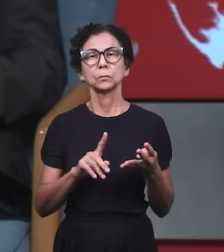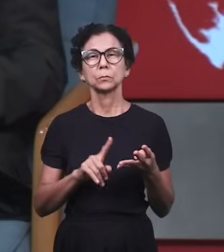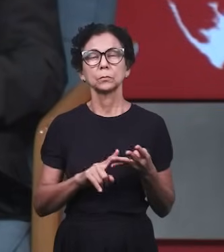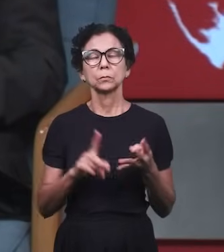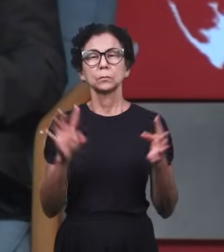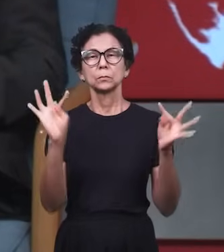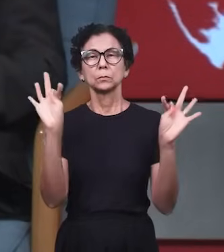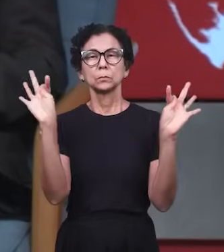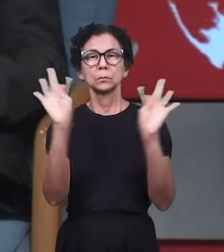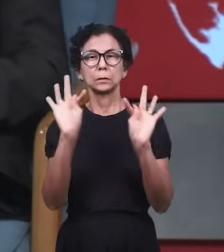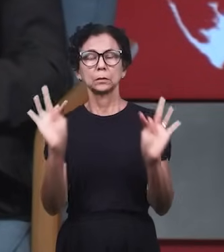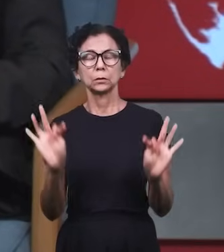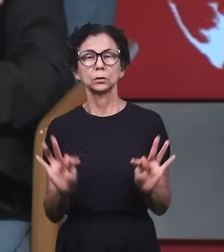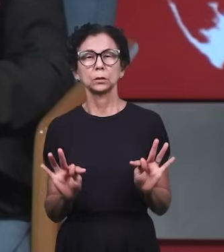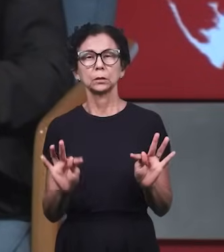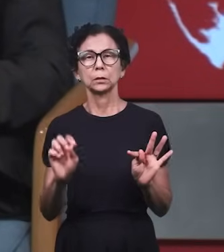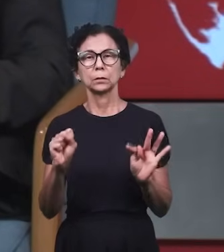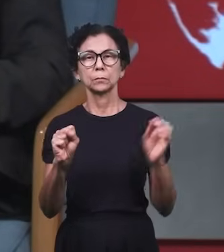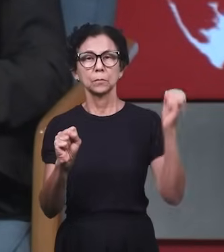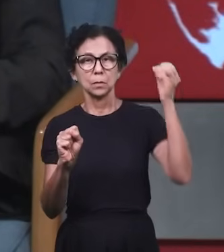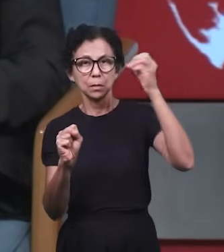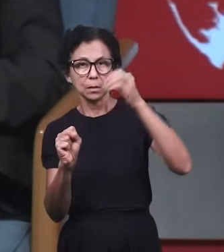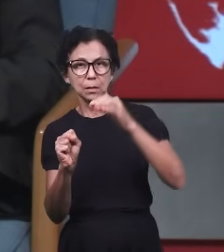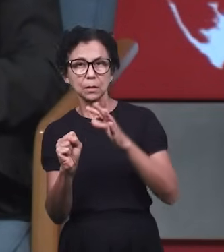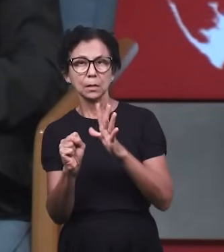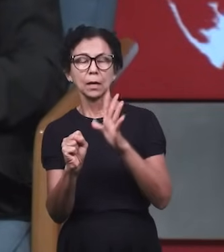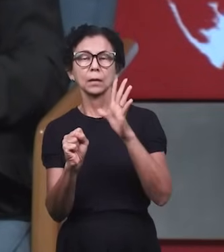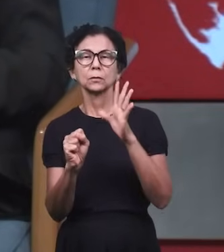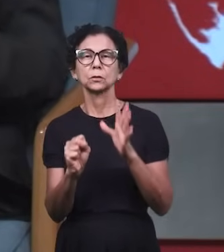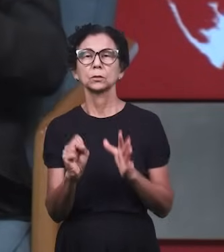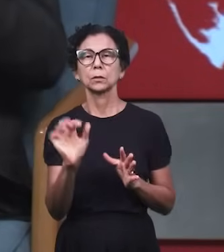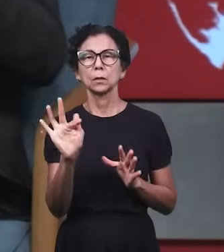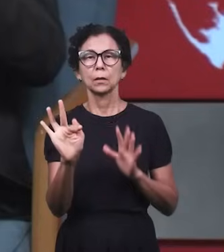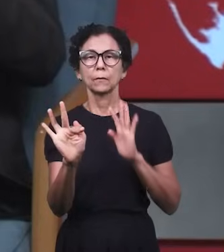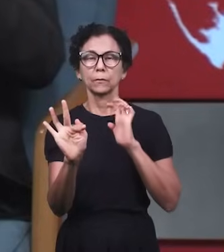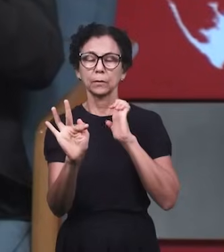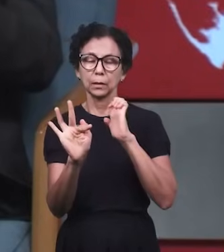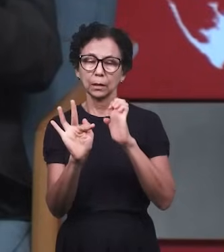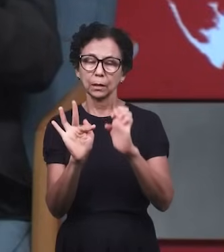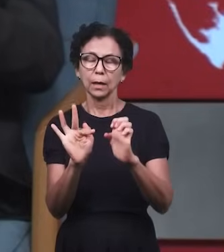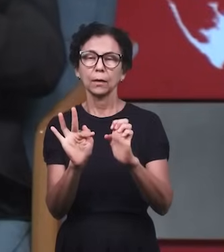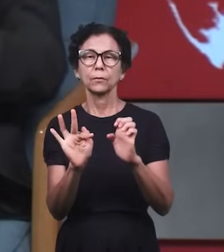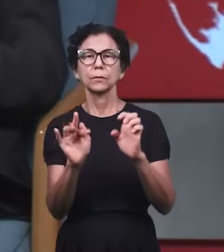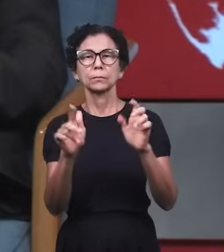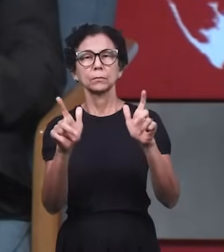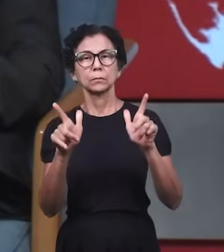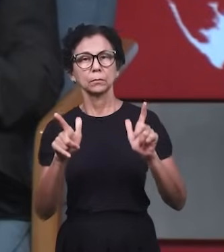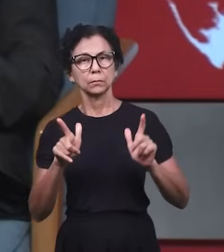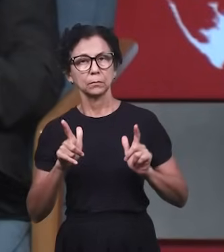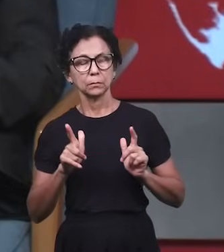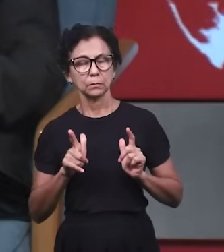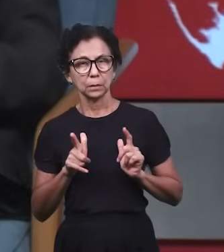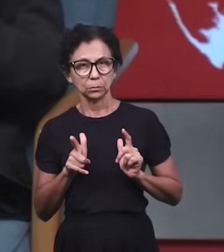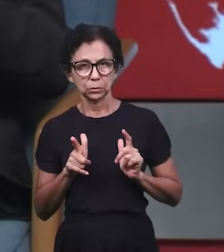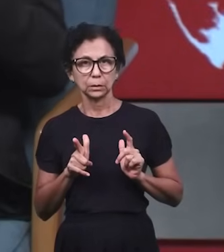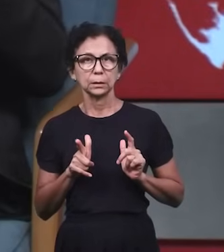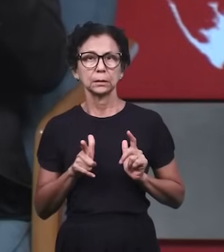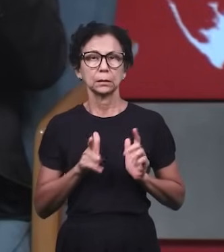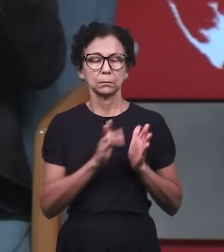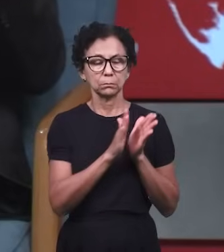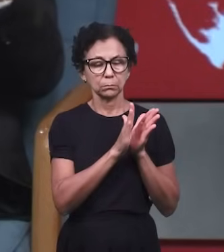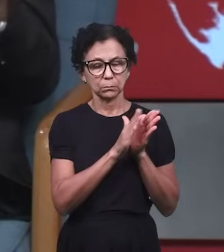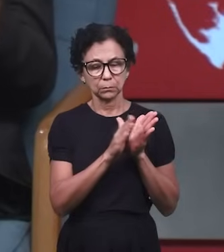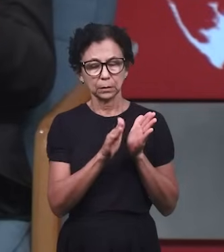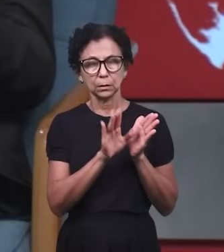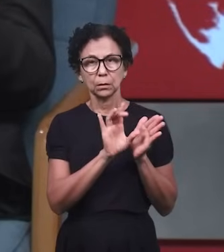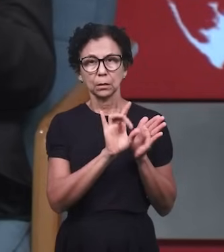Sardes, Filadélfia e Laodiceia. Em todos esses períodos, a operação do Espírito Santo esteve presente. Em